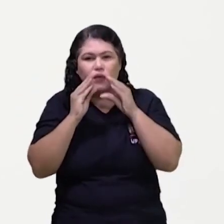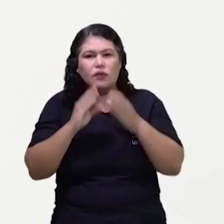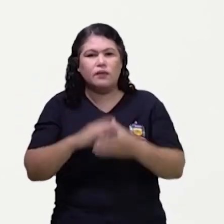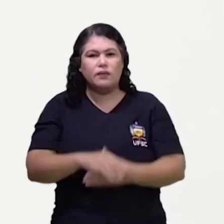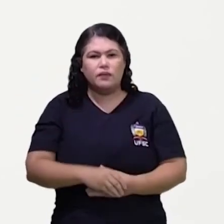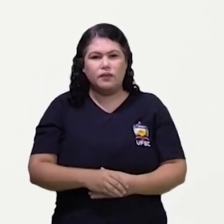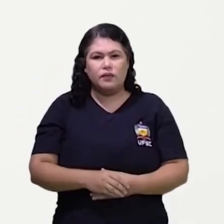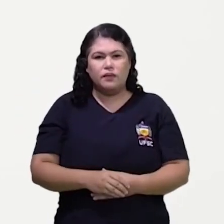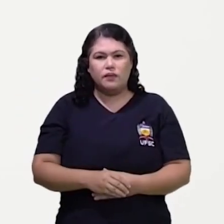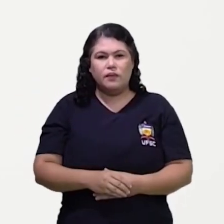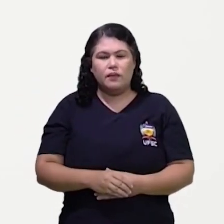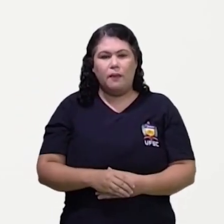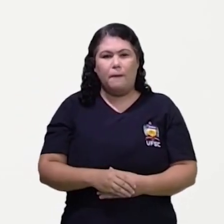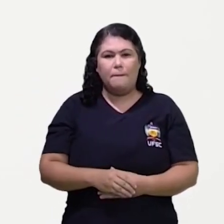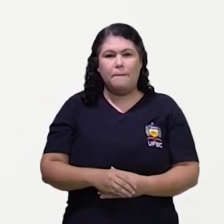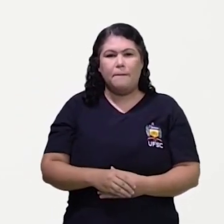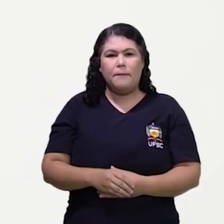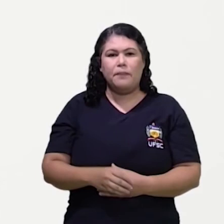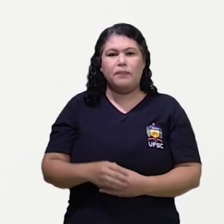Vamos lá.